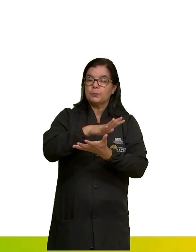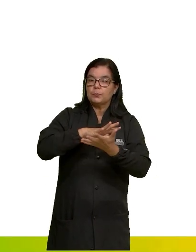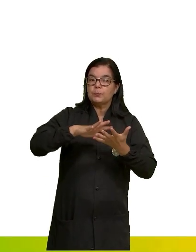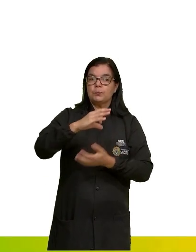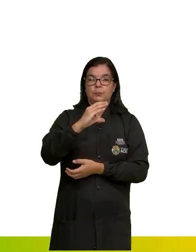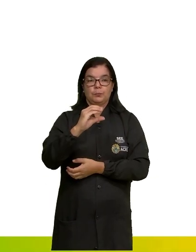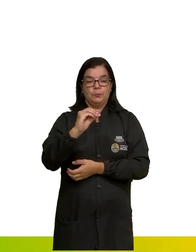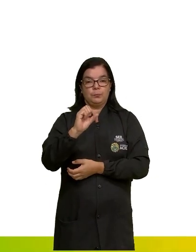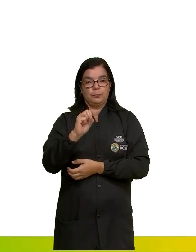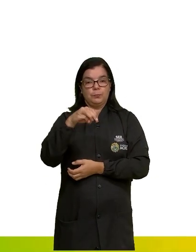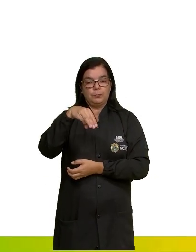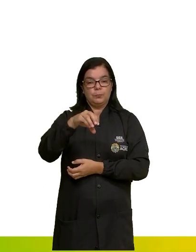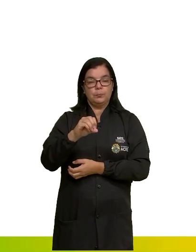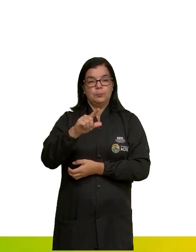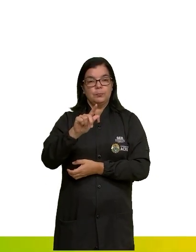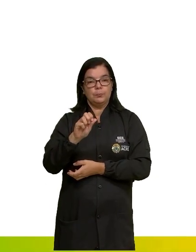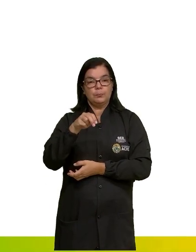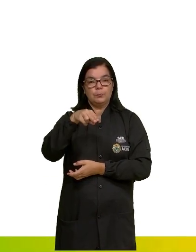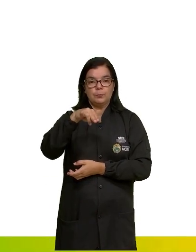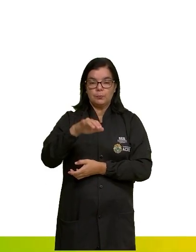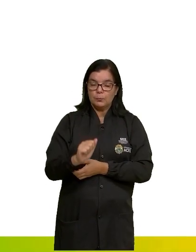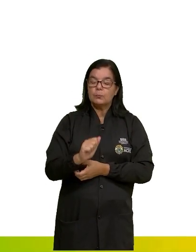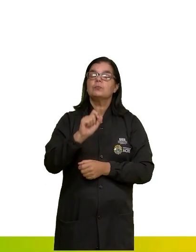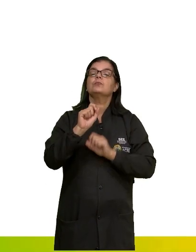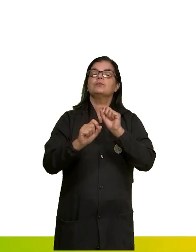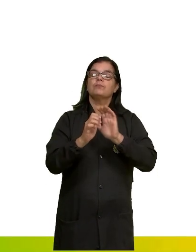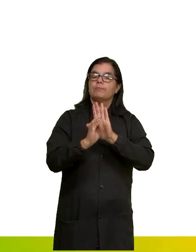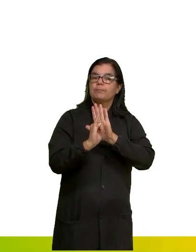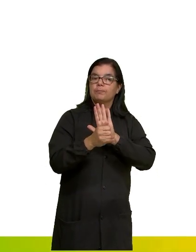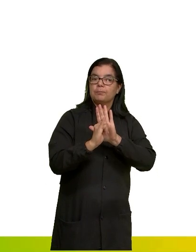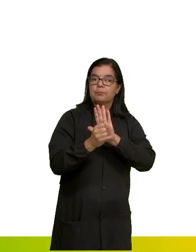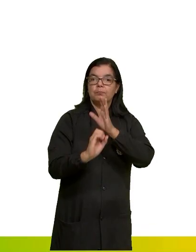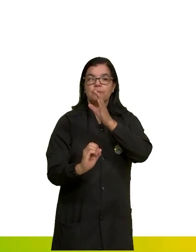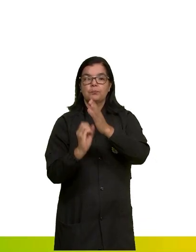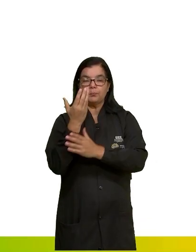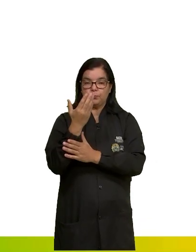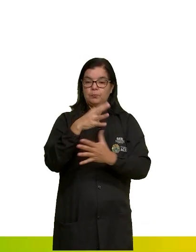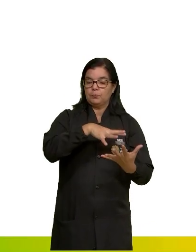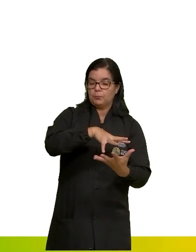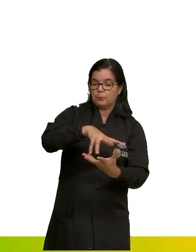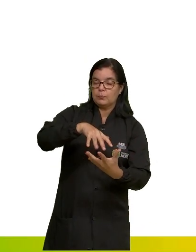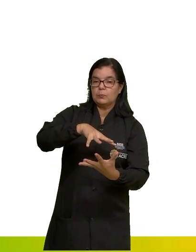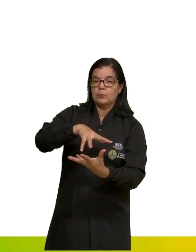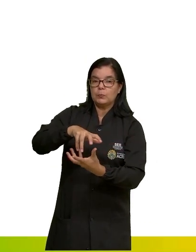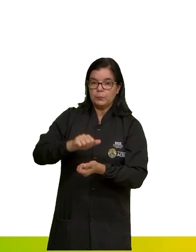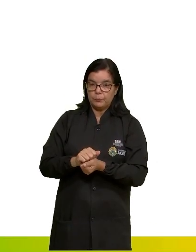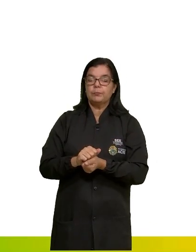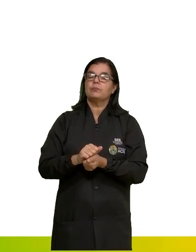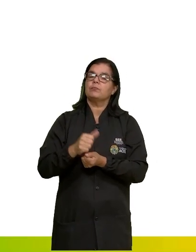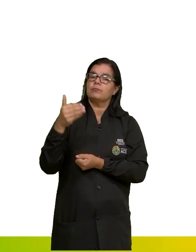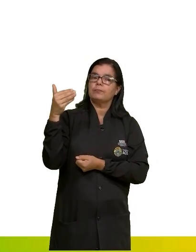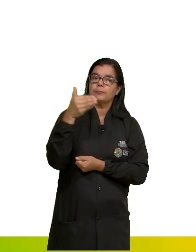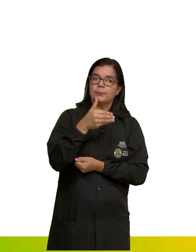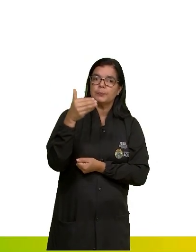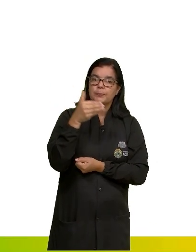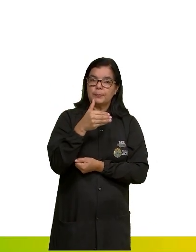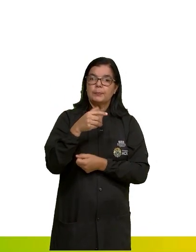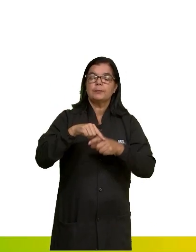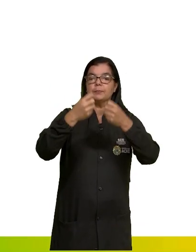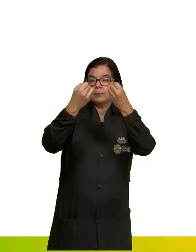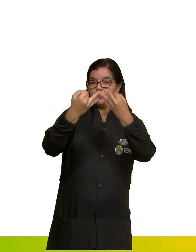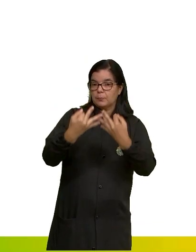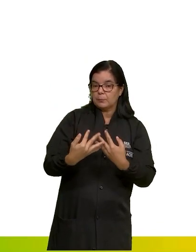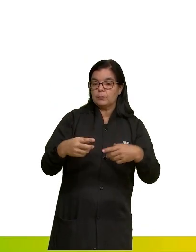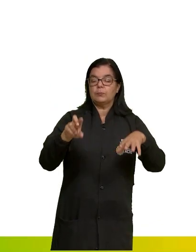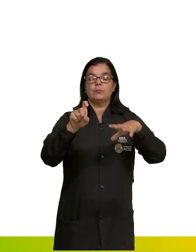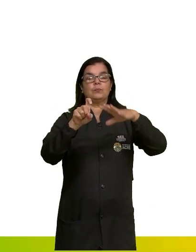cosmogonia. A cosmogonia é narrativa da criação do universo. Então, isso era frequentemente abordado